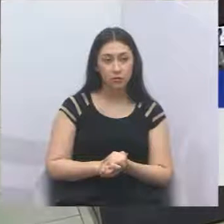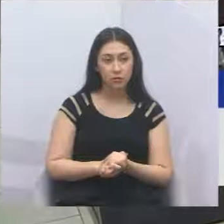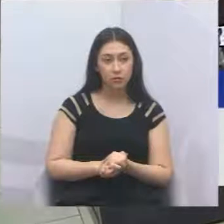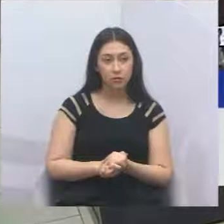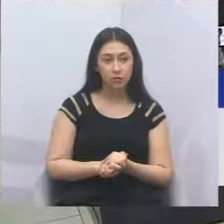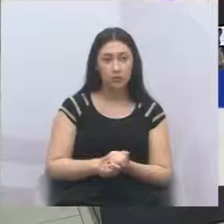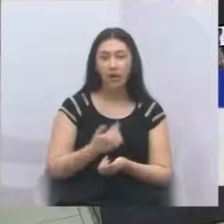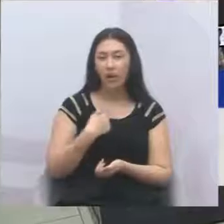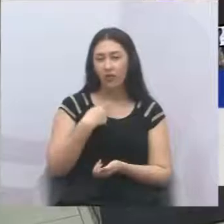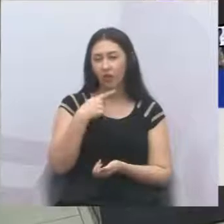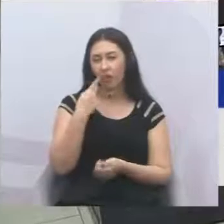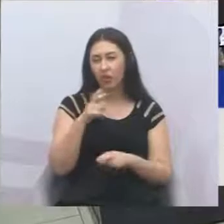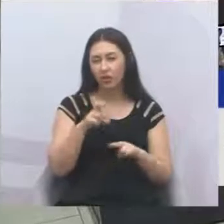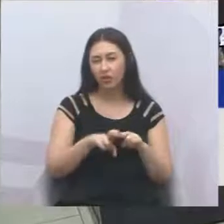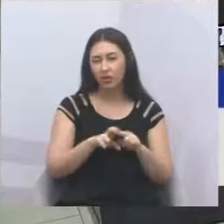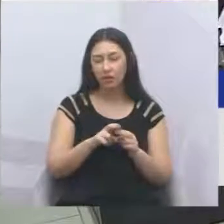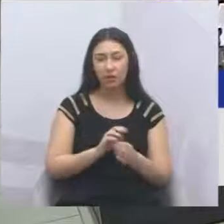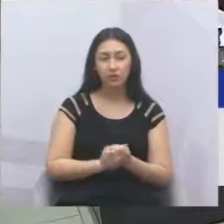Falar daqui mesmo,